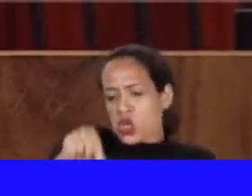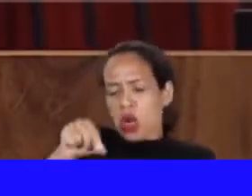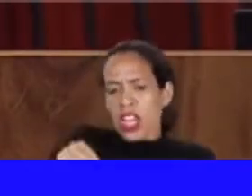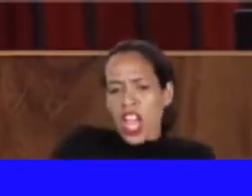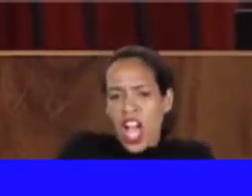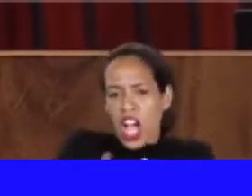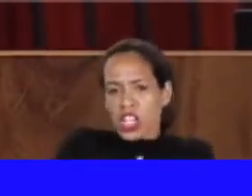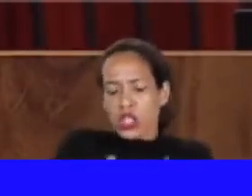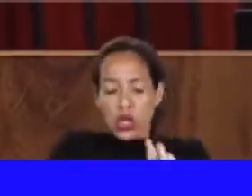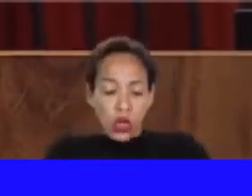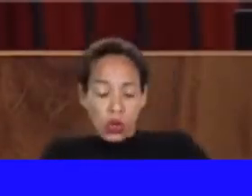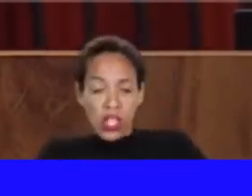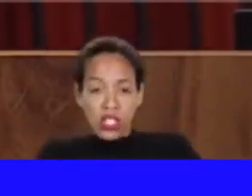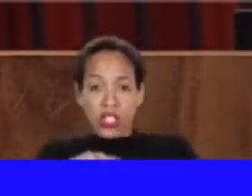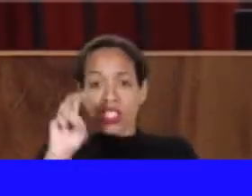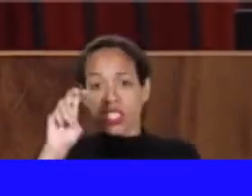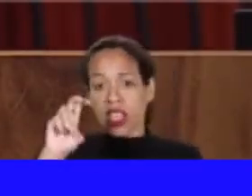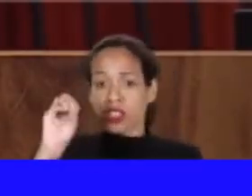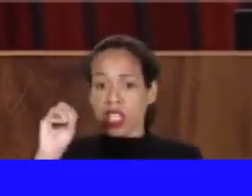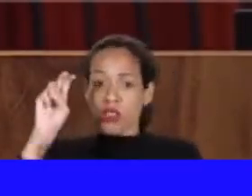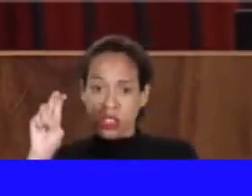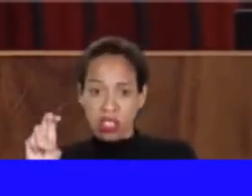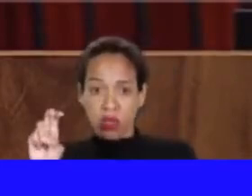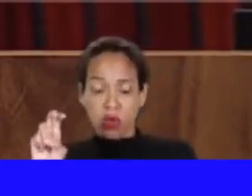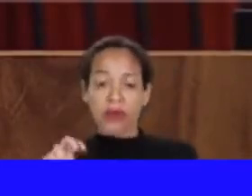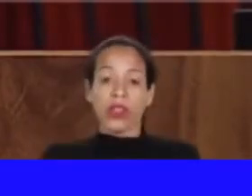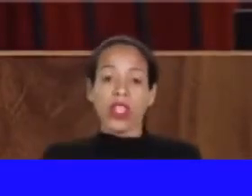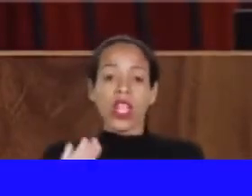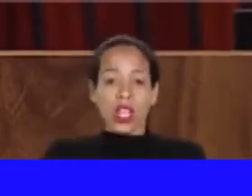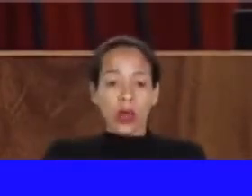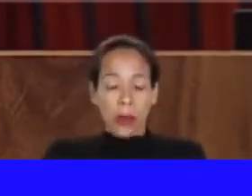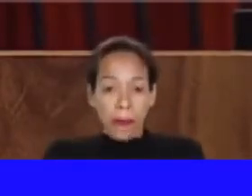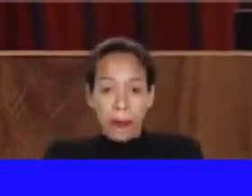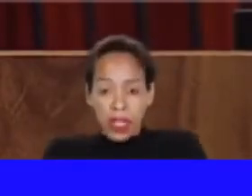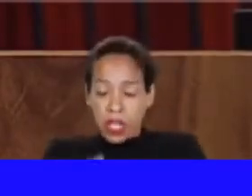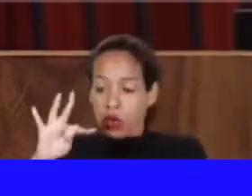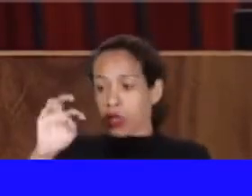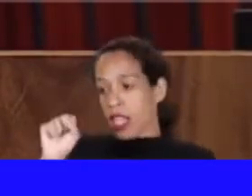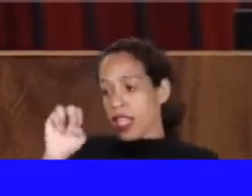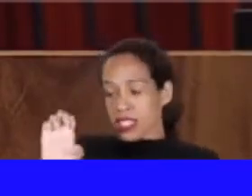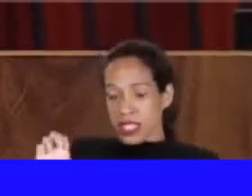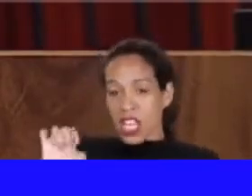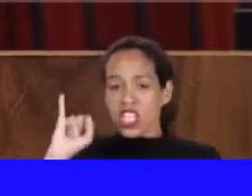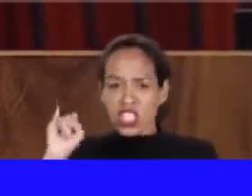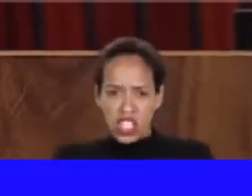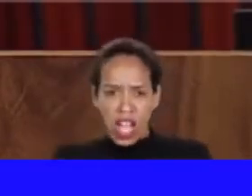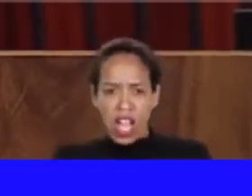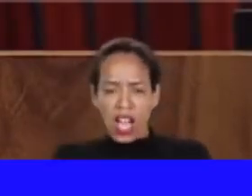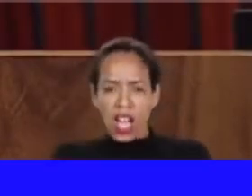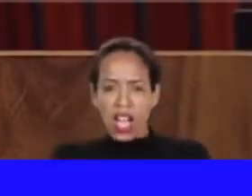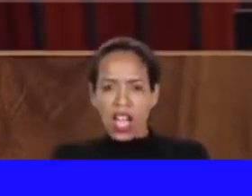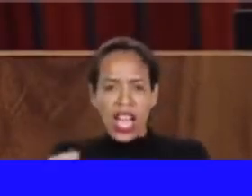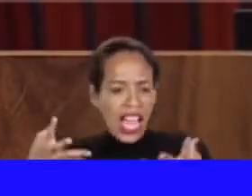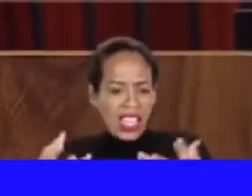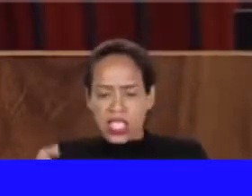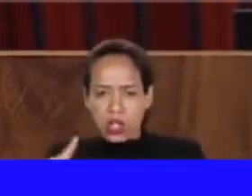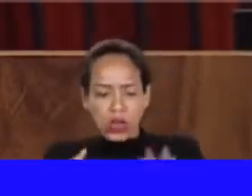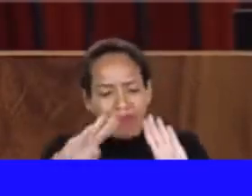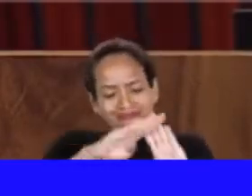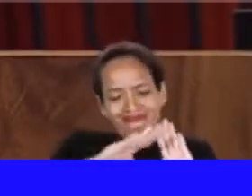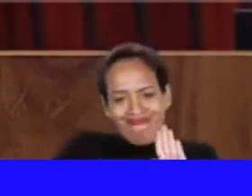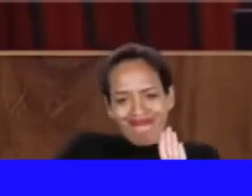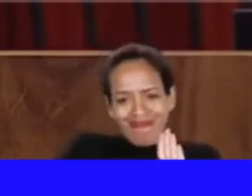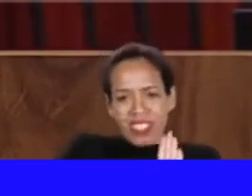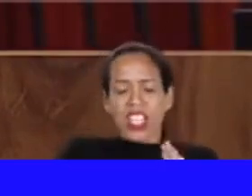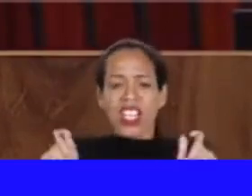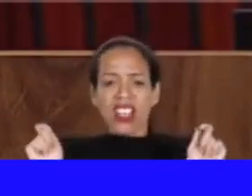artigo 505 CPC. No caso do exalto, como é sabido, o plenário do TSE já decidiu pela rejeição das preliminares, que